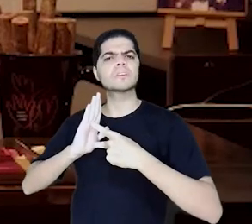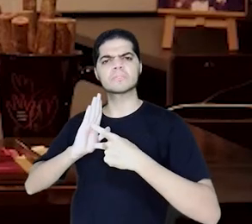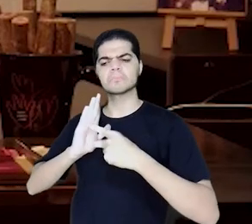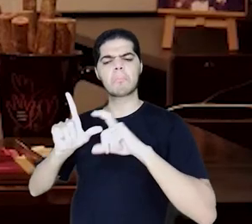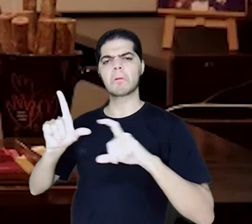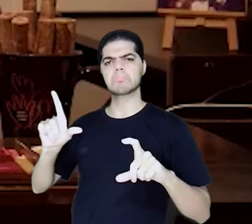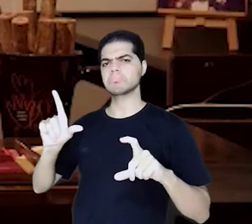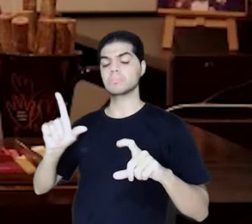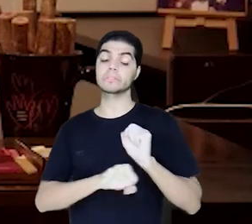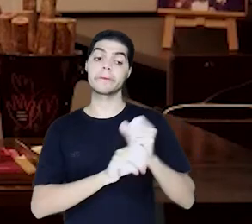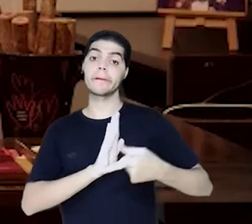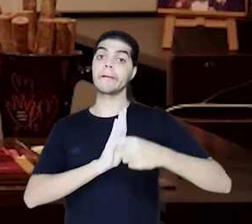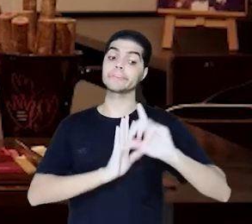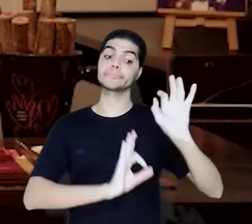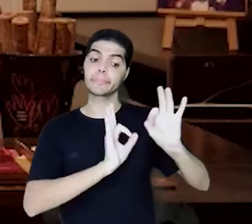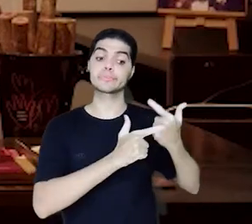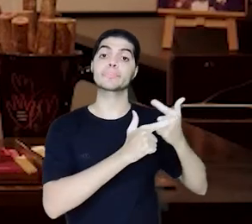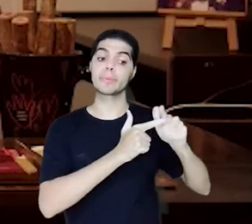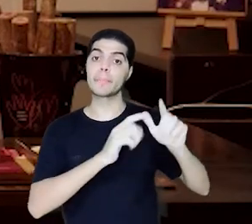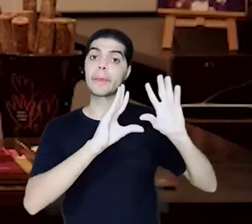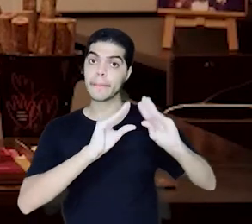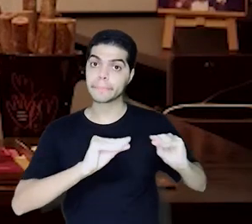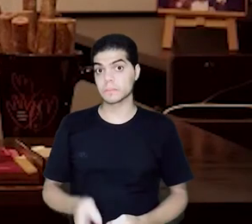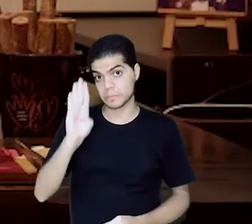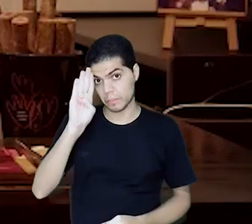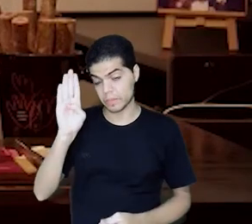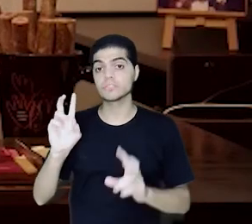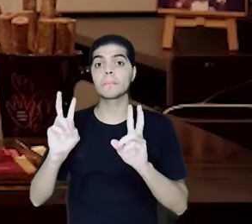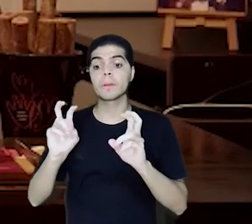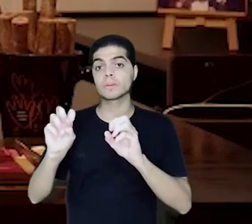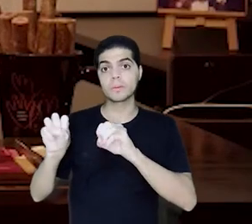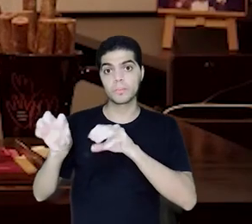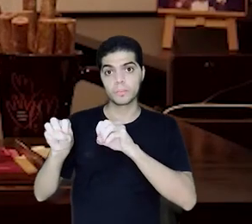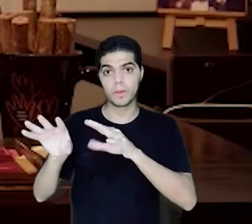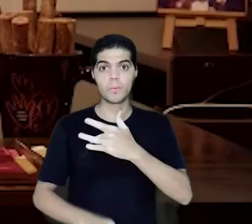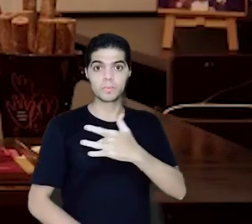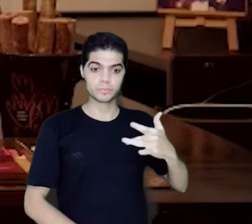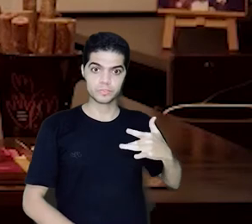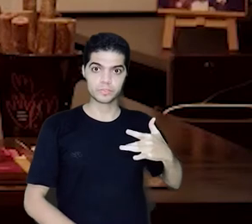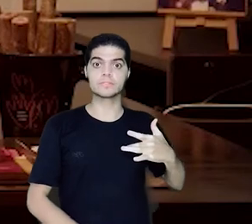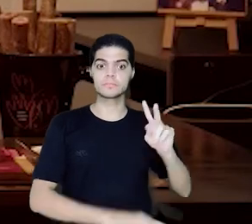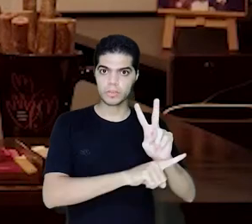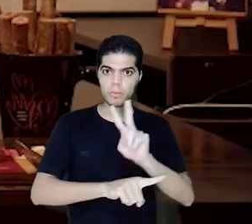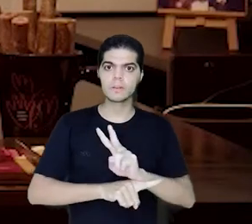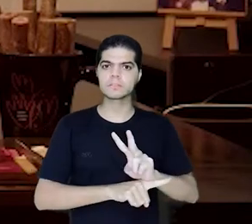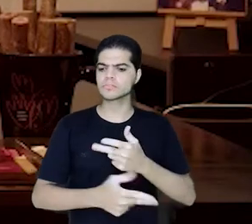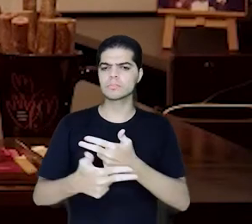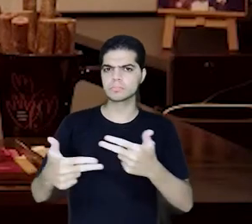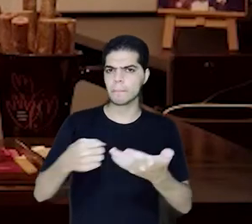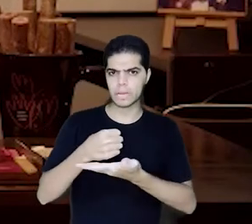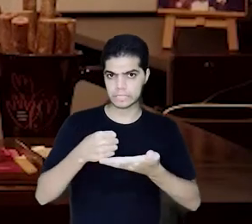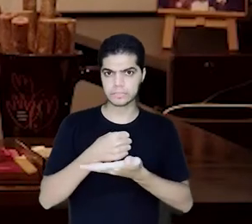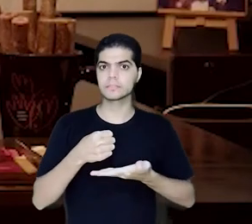independência enquanto não foram resolvidas essas questões cruciais, principalmente educação, saúde, segurança, essas coisas que